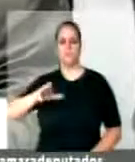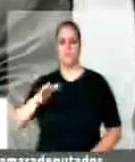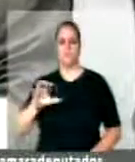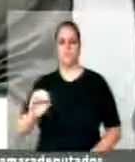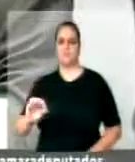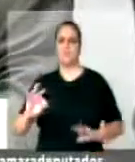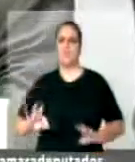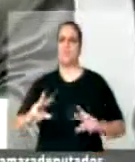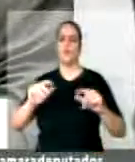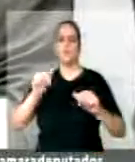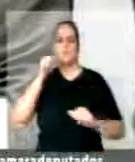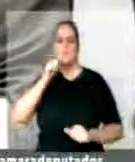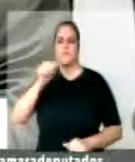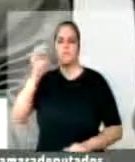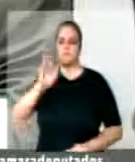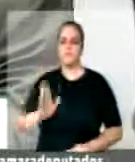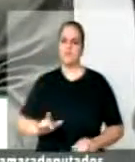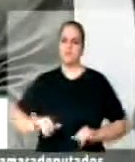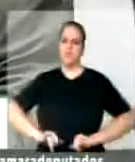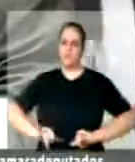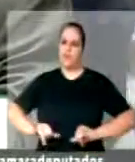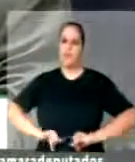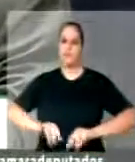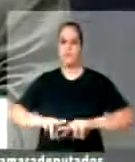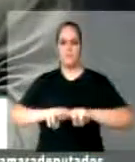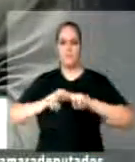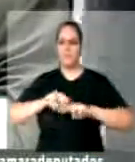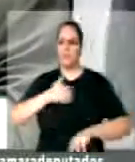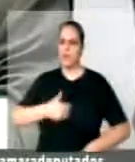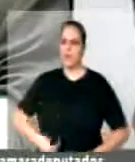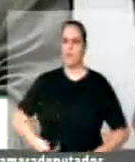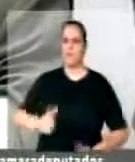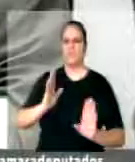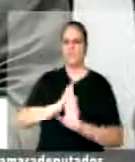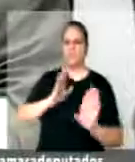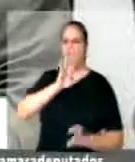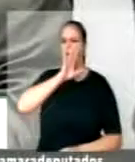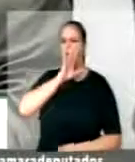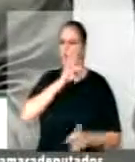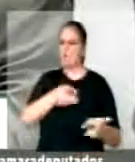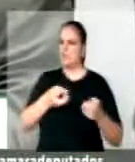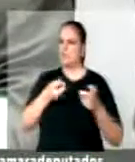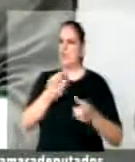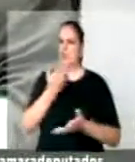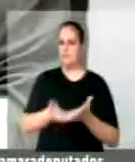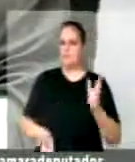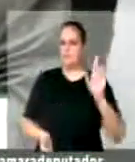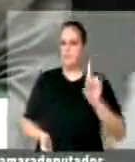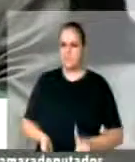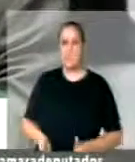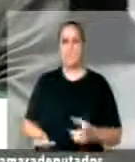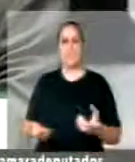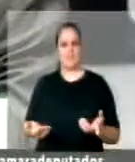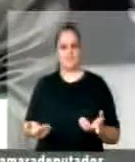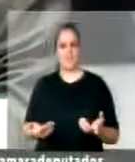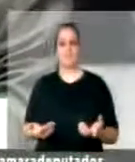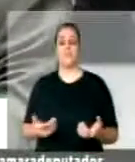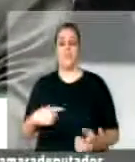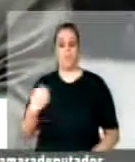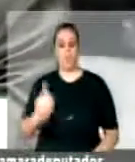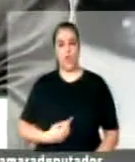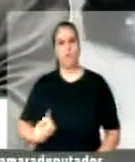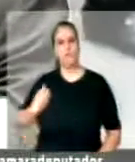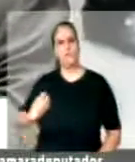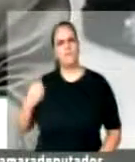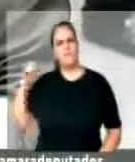meu país estão sofrendo com a perseguição deste governo, que busca tirar direito das trabalhadoras e trabalhadores, estamos aqui para